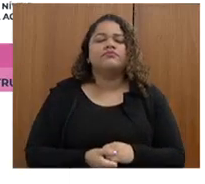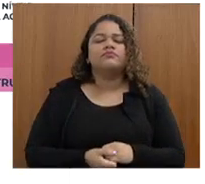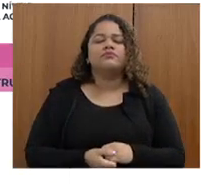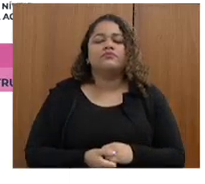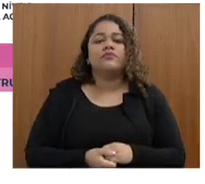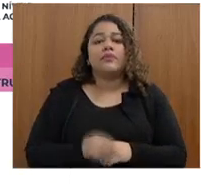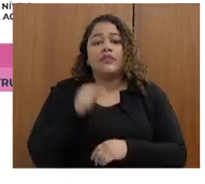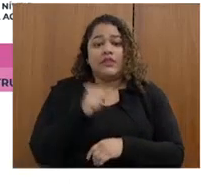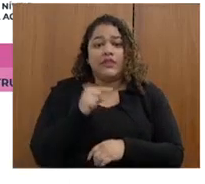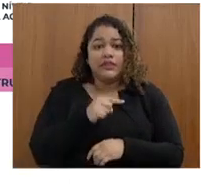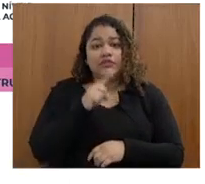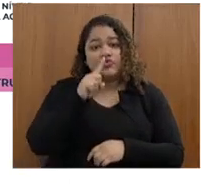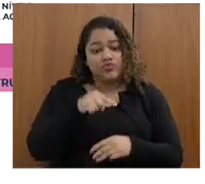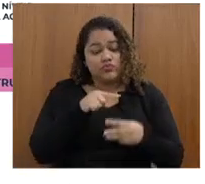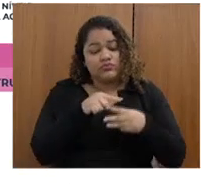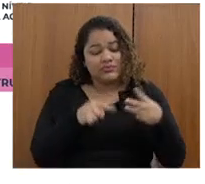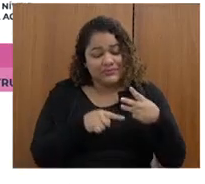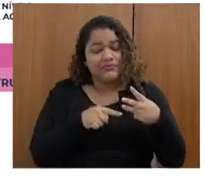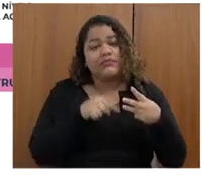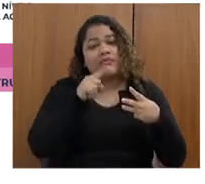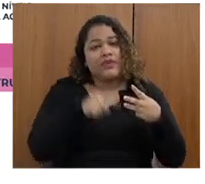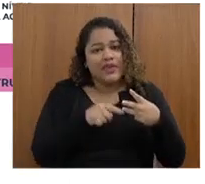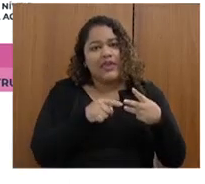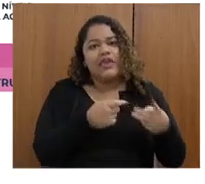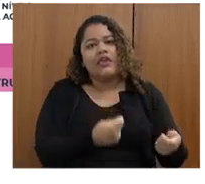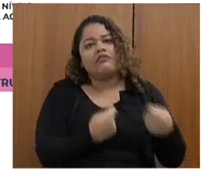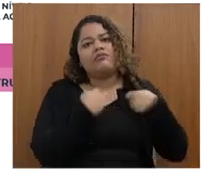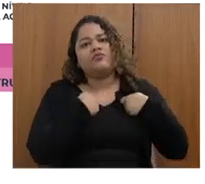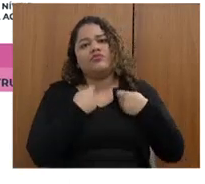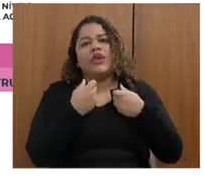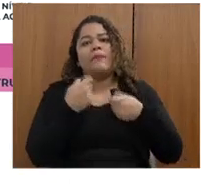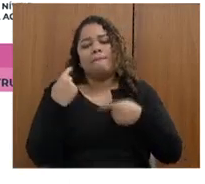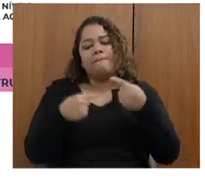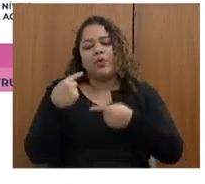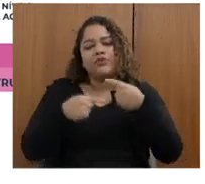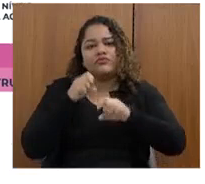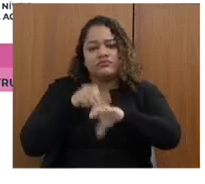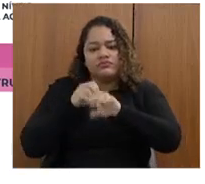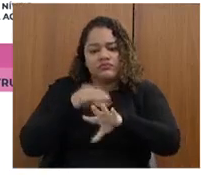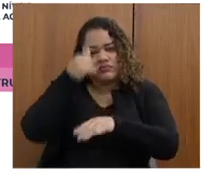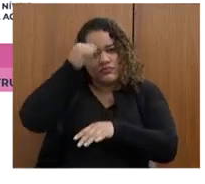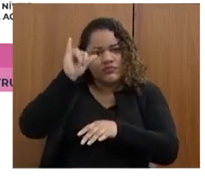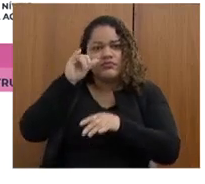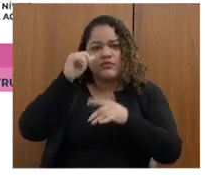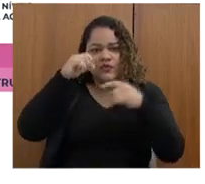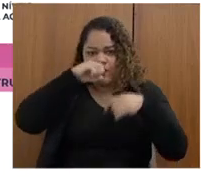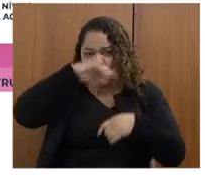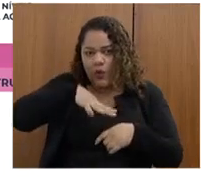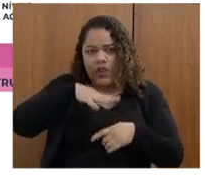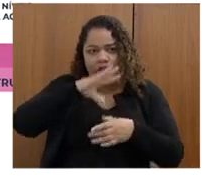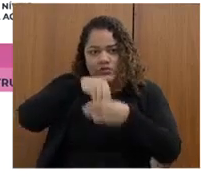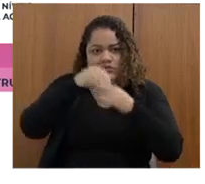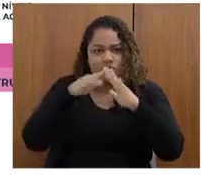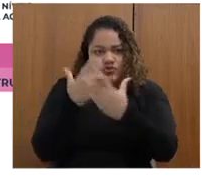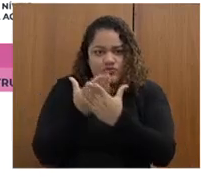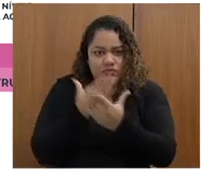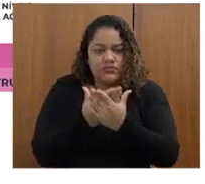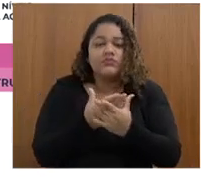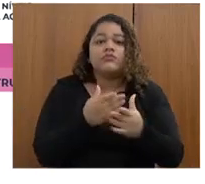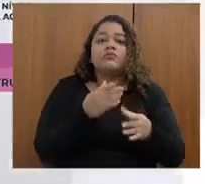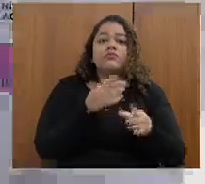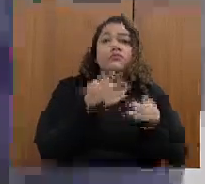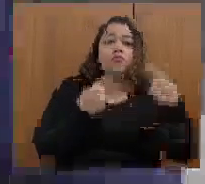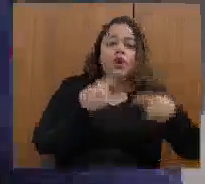políticas educacionais de combate à violências escolas políticas educacionais de valorização aos servidores políticas